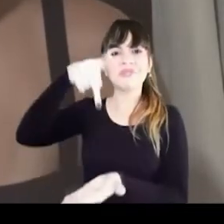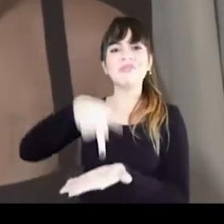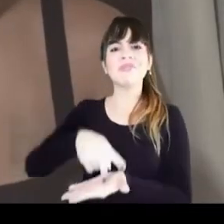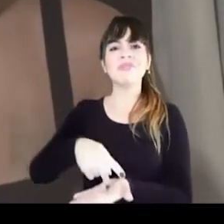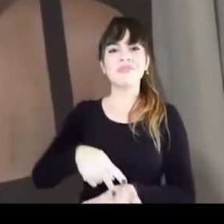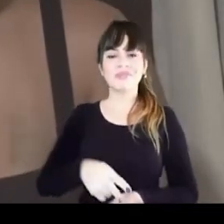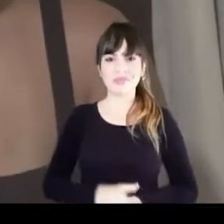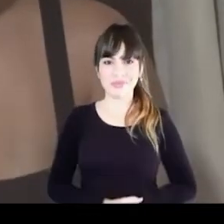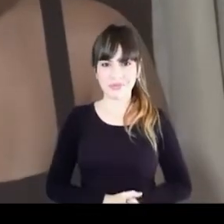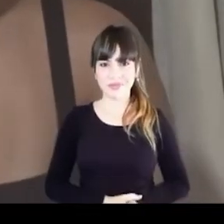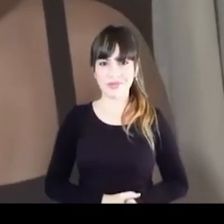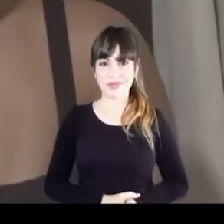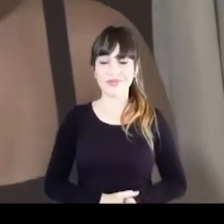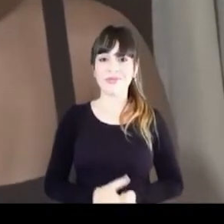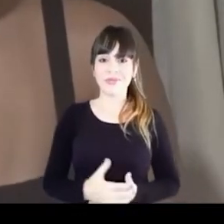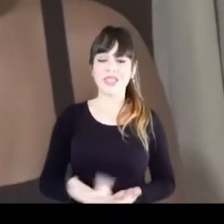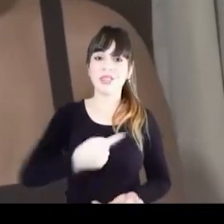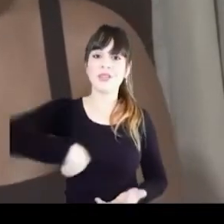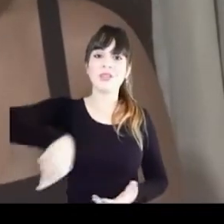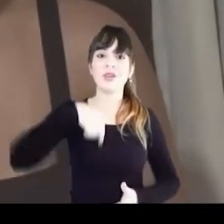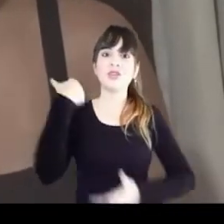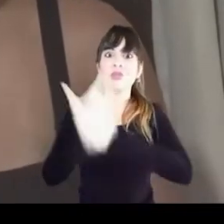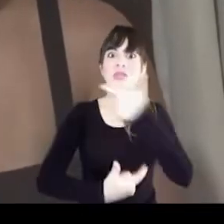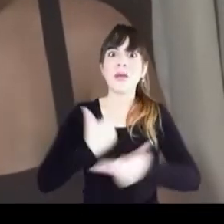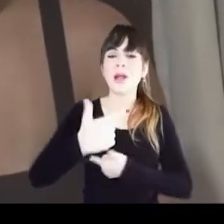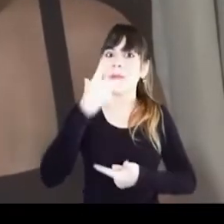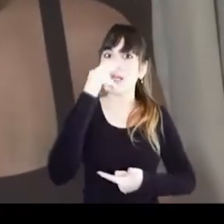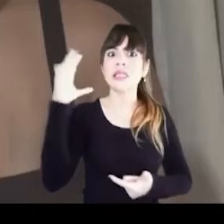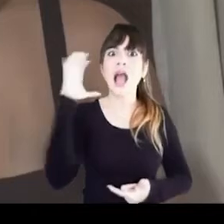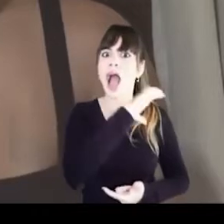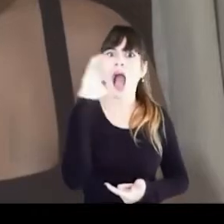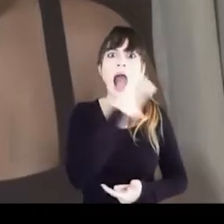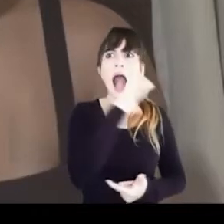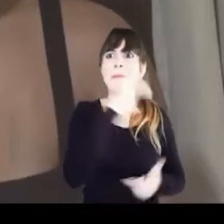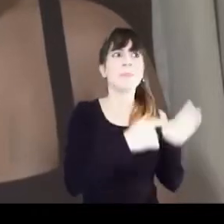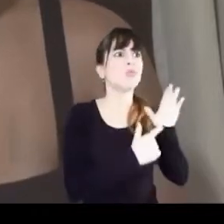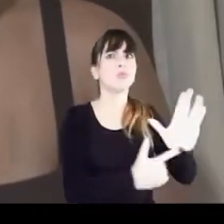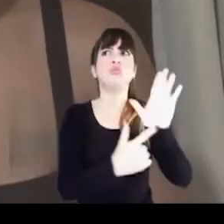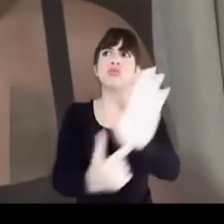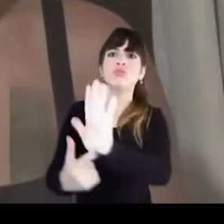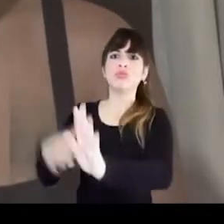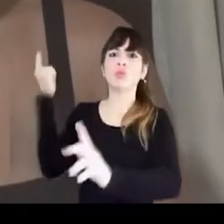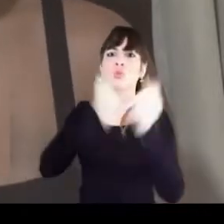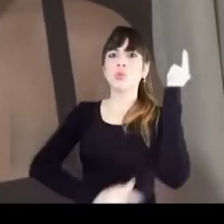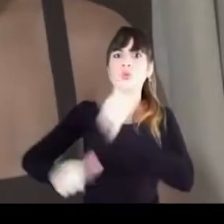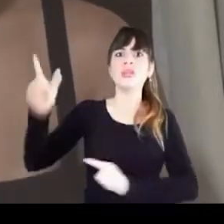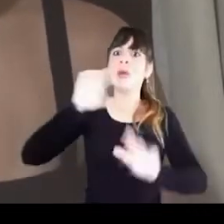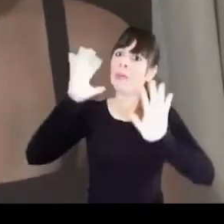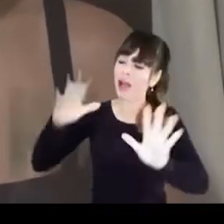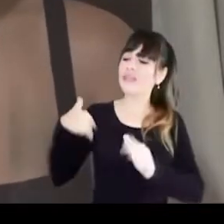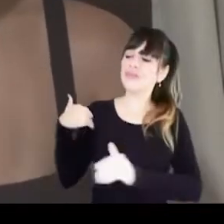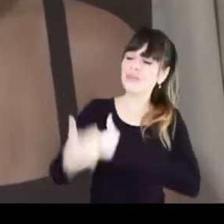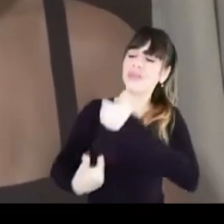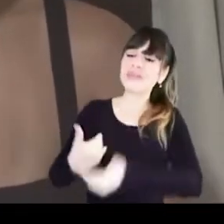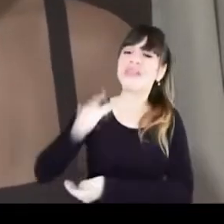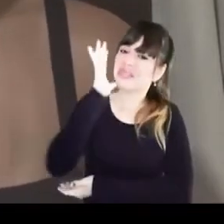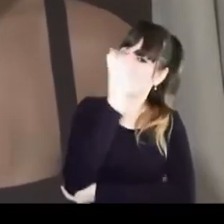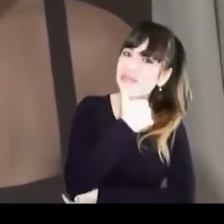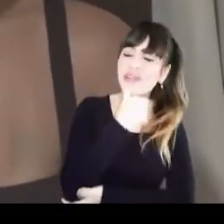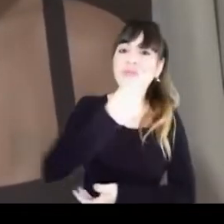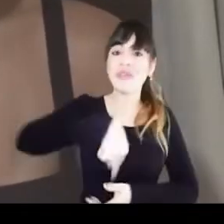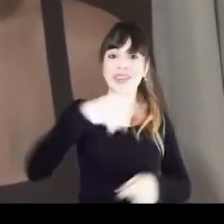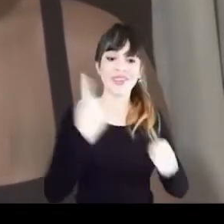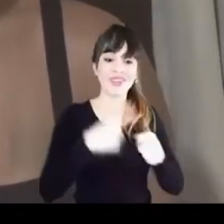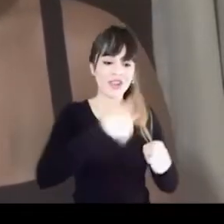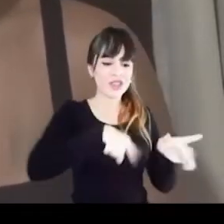Pacífico, Leão. O trabalho entre a gente flui rápido, apesar do processo ser longo. É. Flui rápido porque